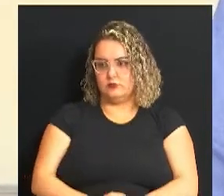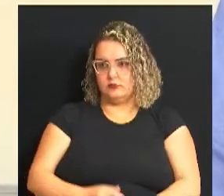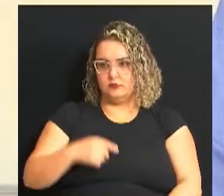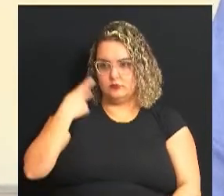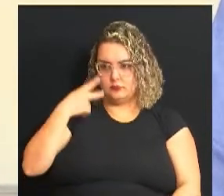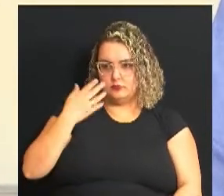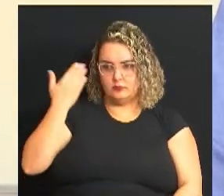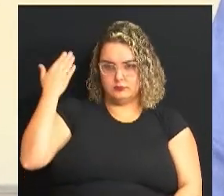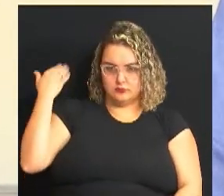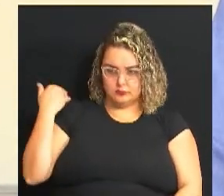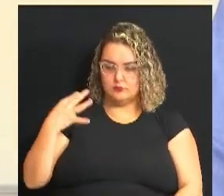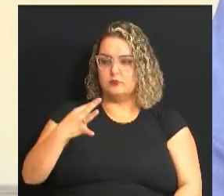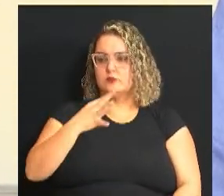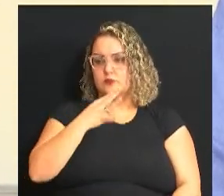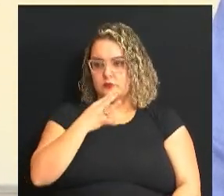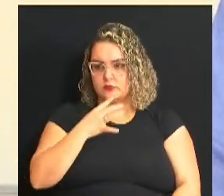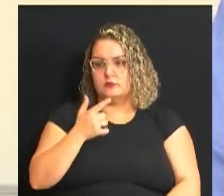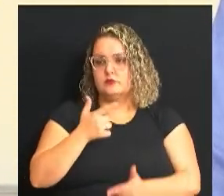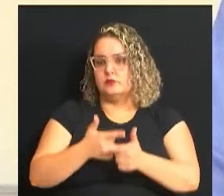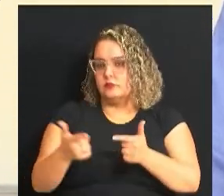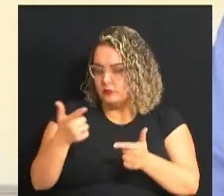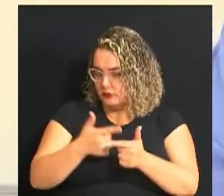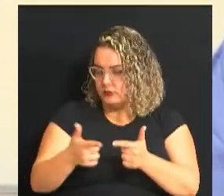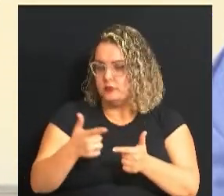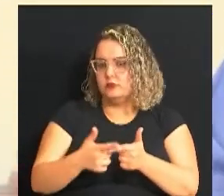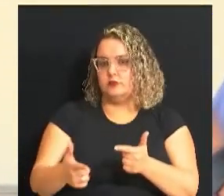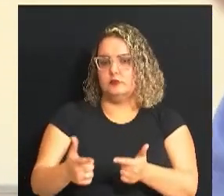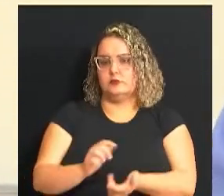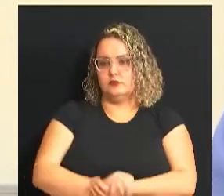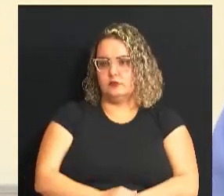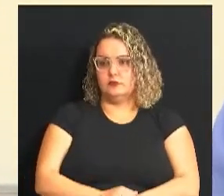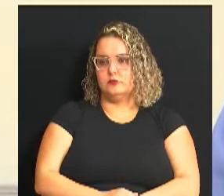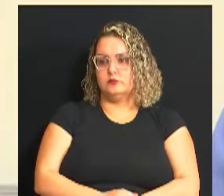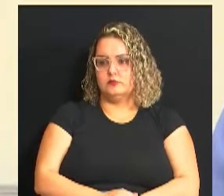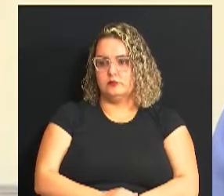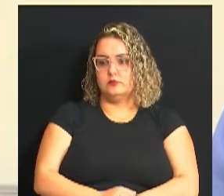e conheço a problemática, a situação difícil da população